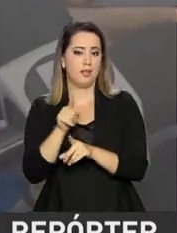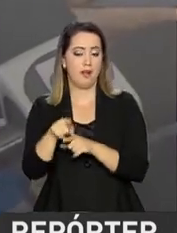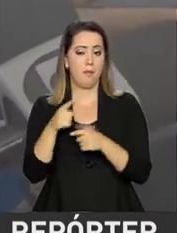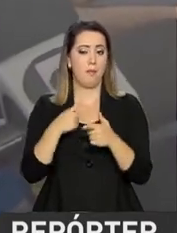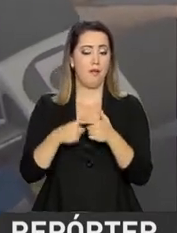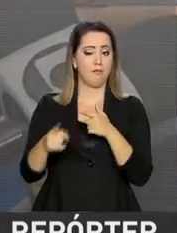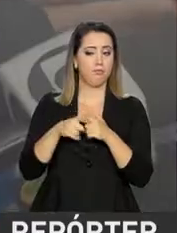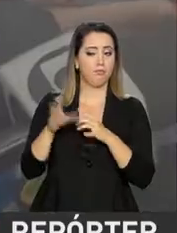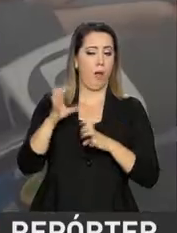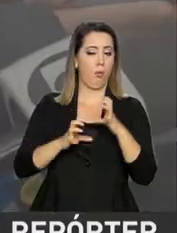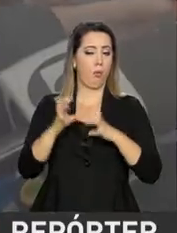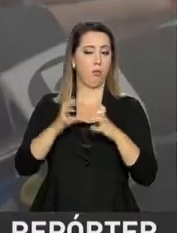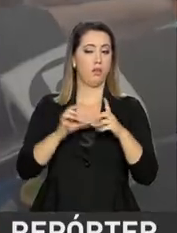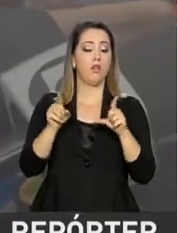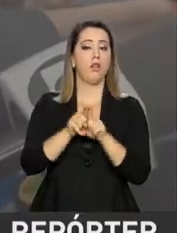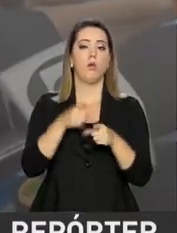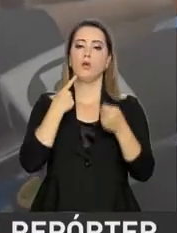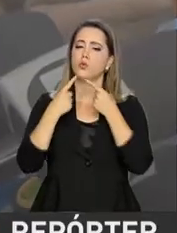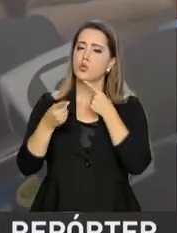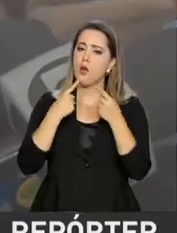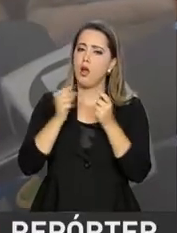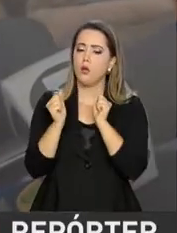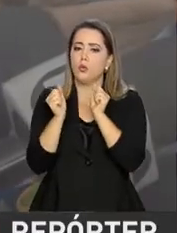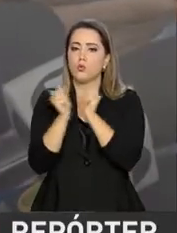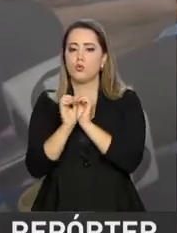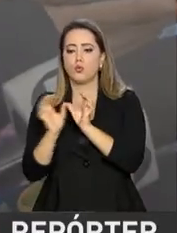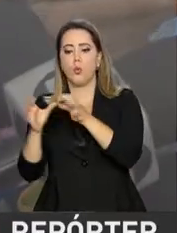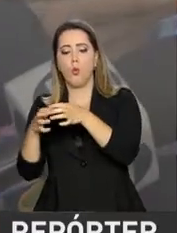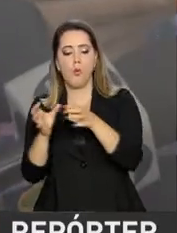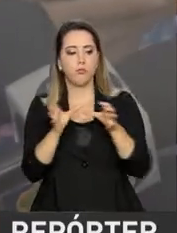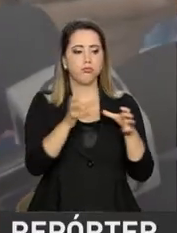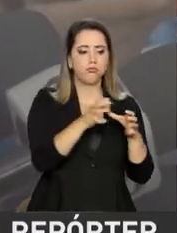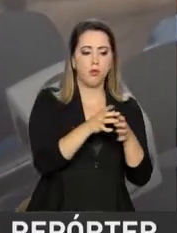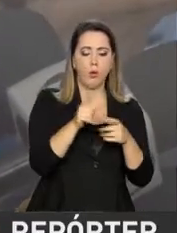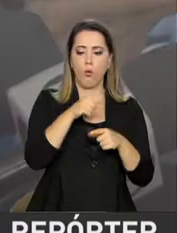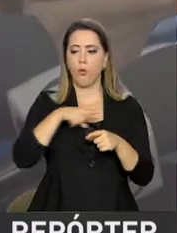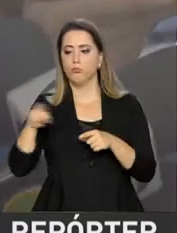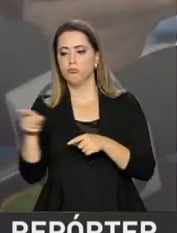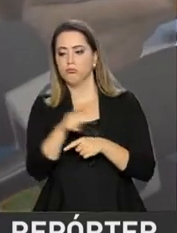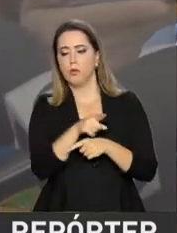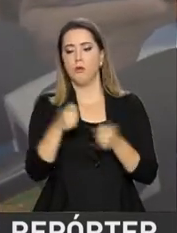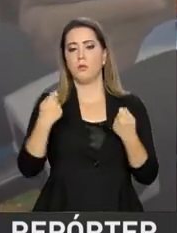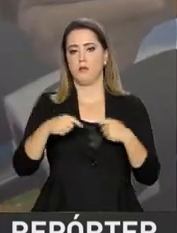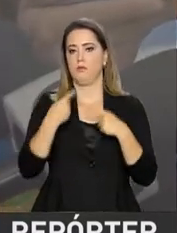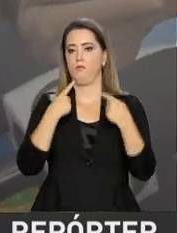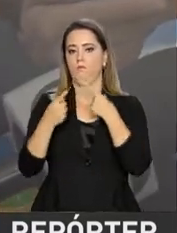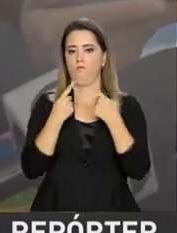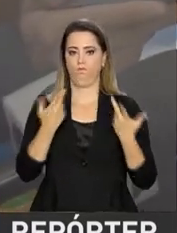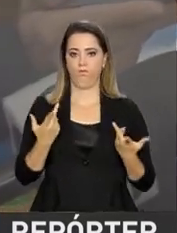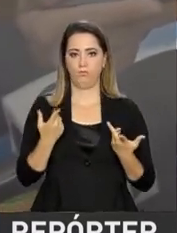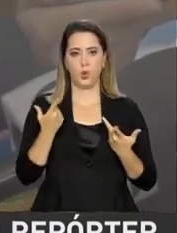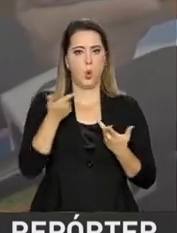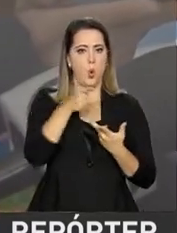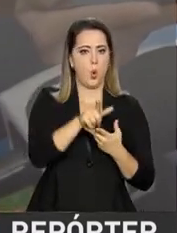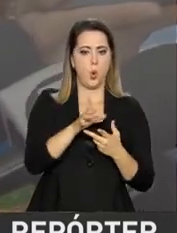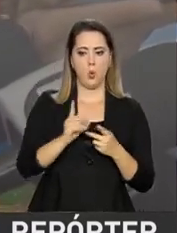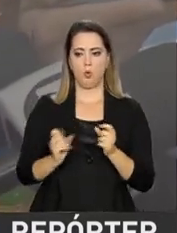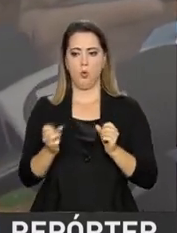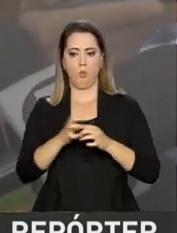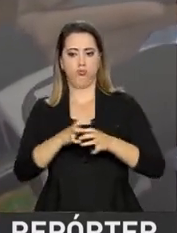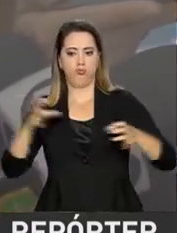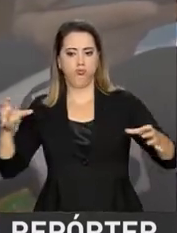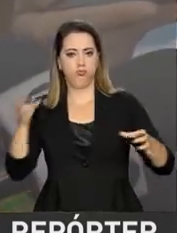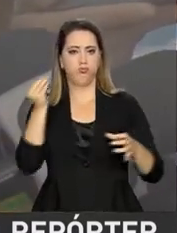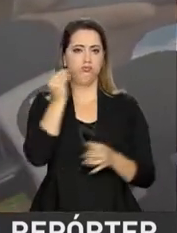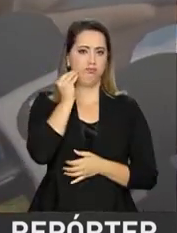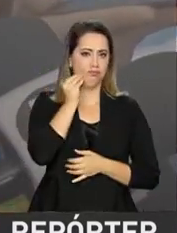sipam detenção é o diálogo direto entre as partes ou qualquer outro tipo de atitude agressiva de uma parte de outro